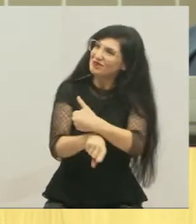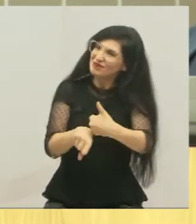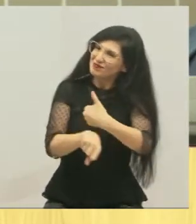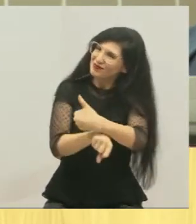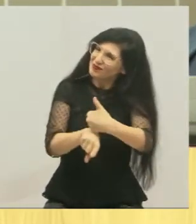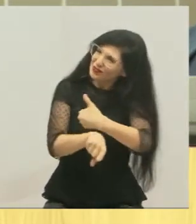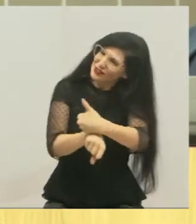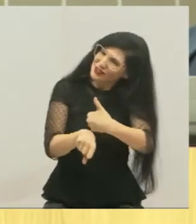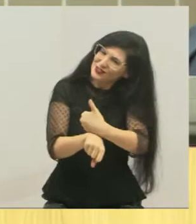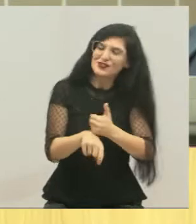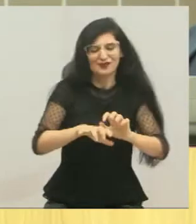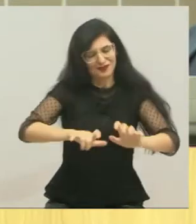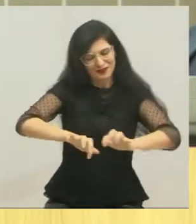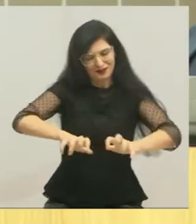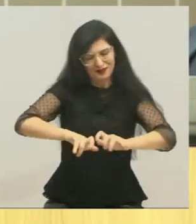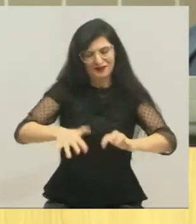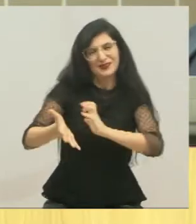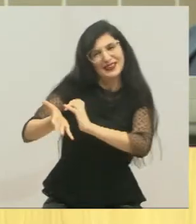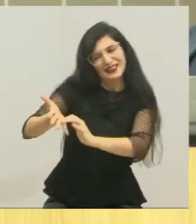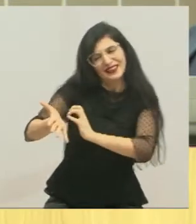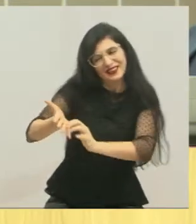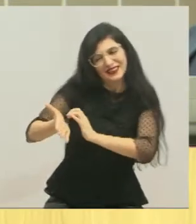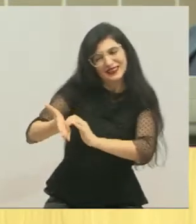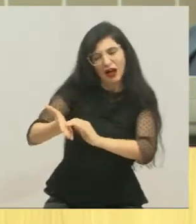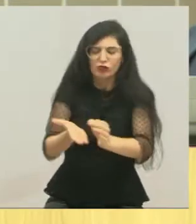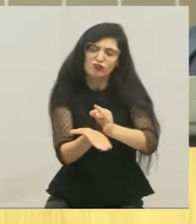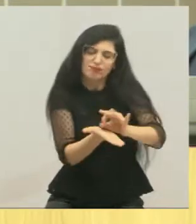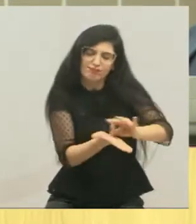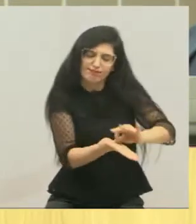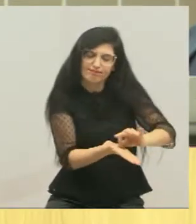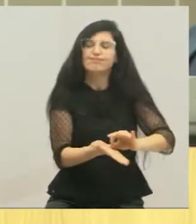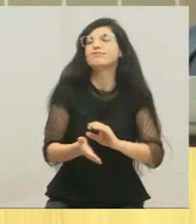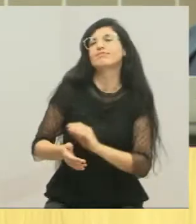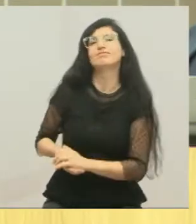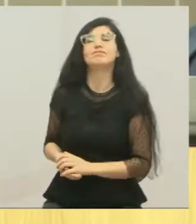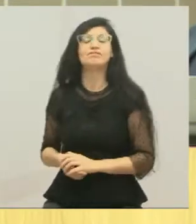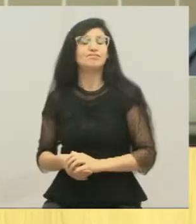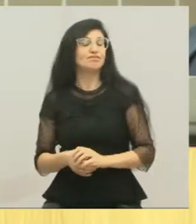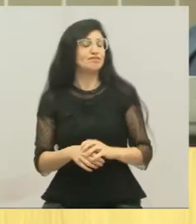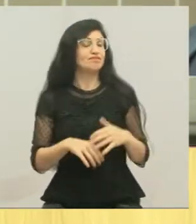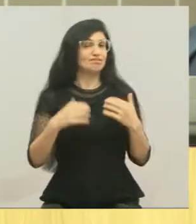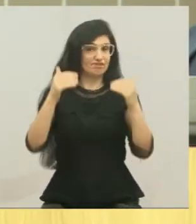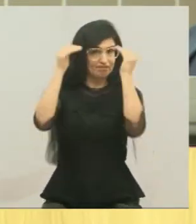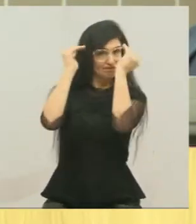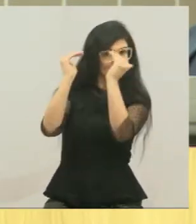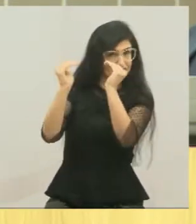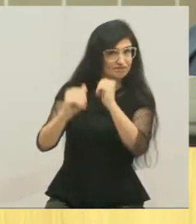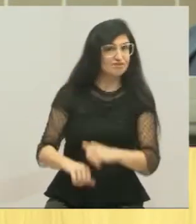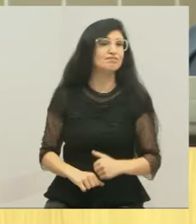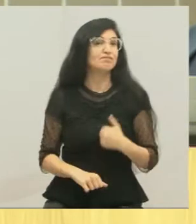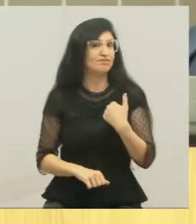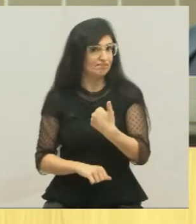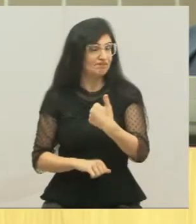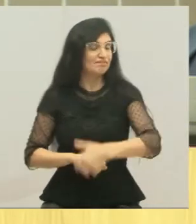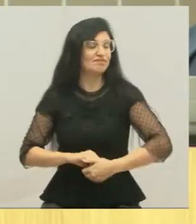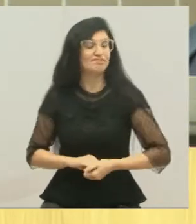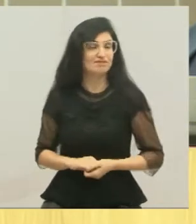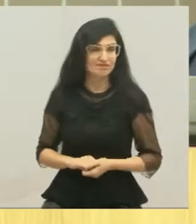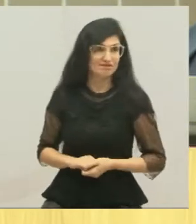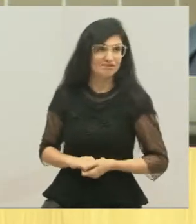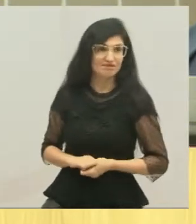data dedicada à importante profissão. Feito esse registro, respeitosamente queremos que sejam